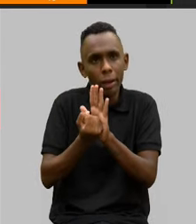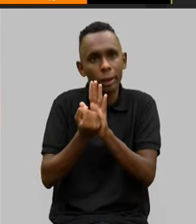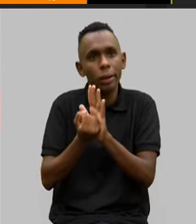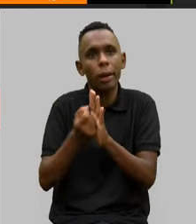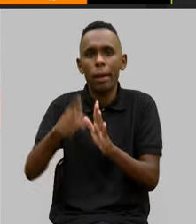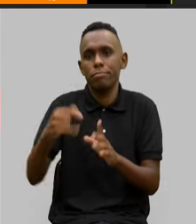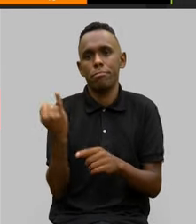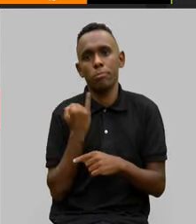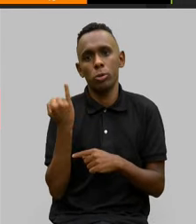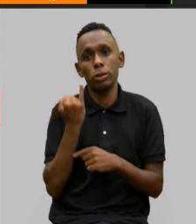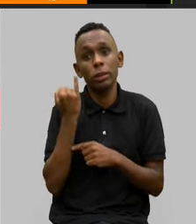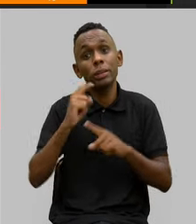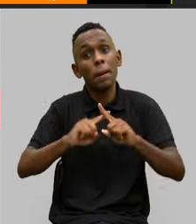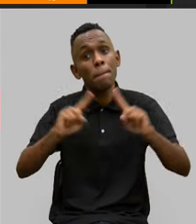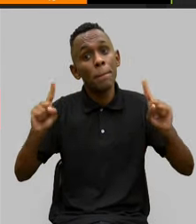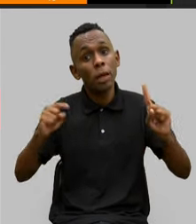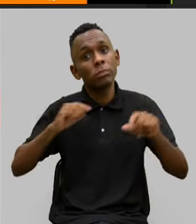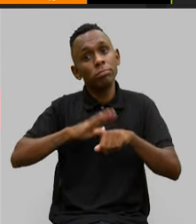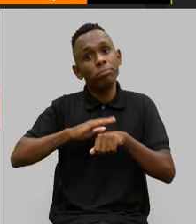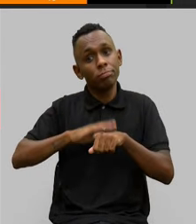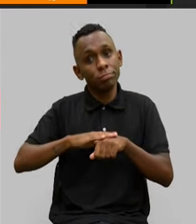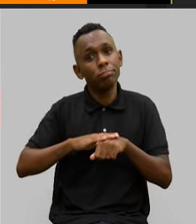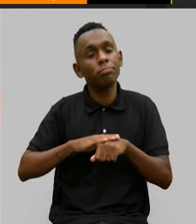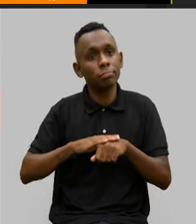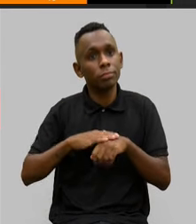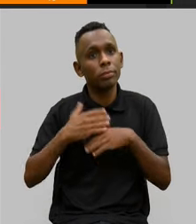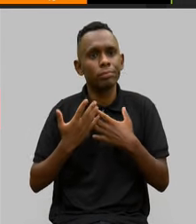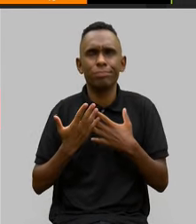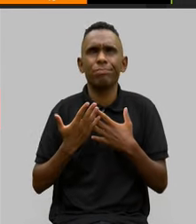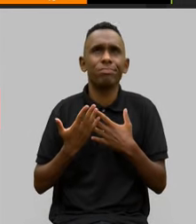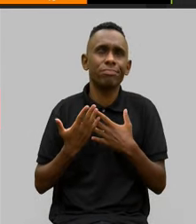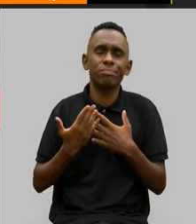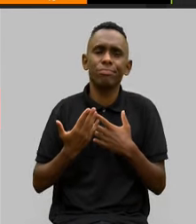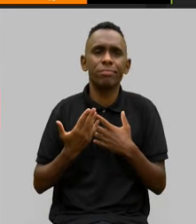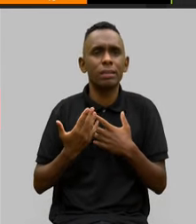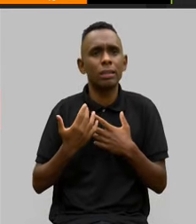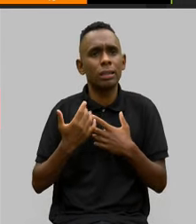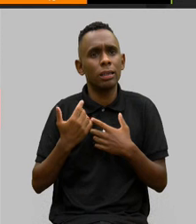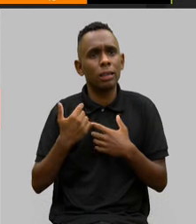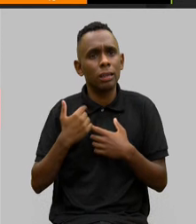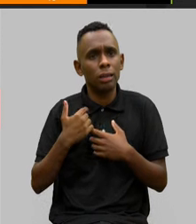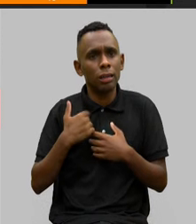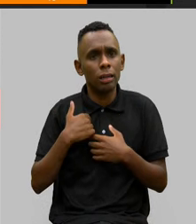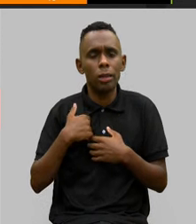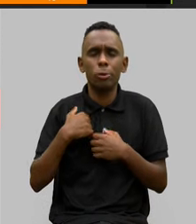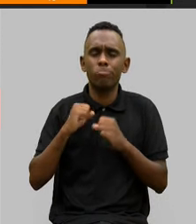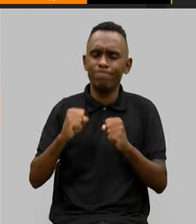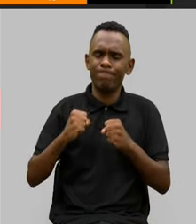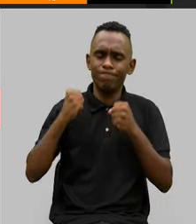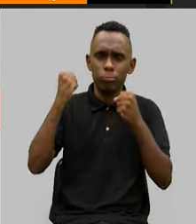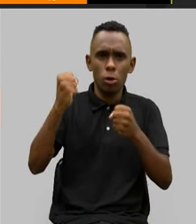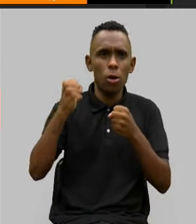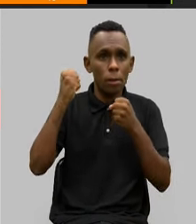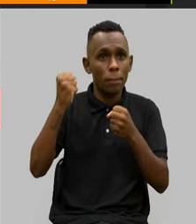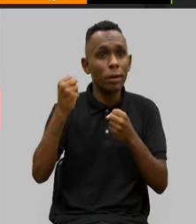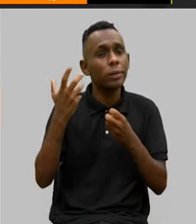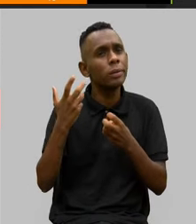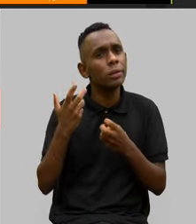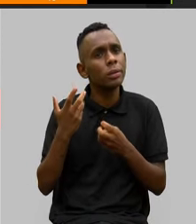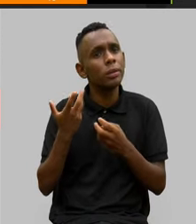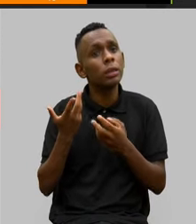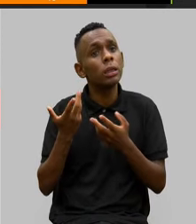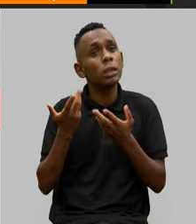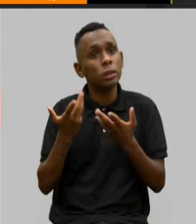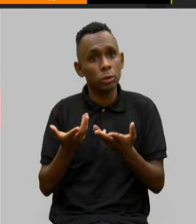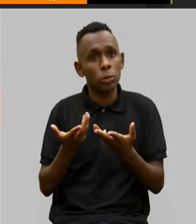fundamental mas eu né Eh Nunca que eu tenho a minha vida militante tá deputada Beatriz Serqueira então